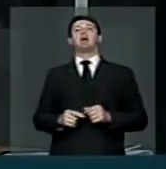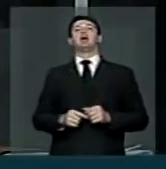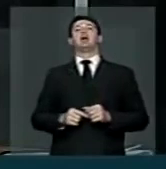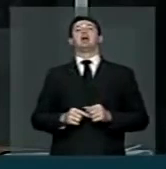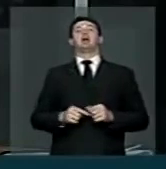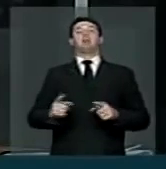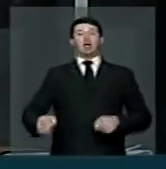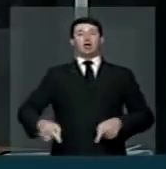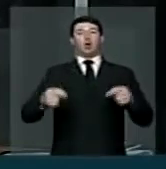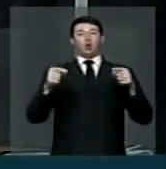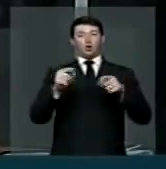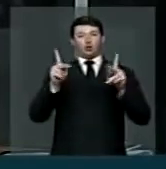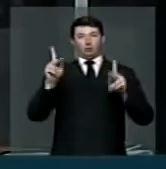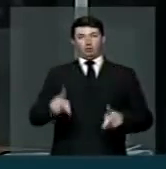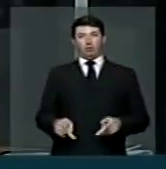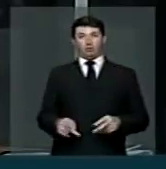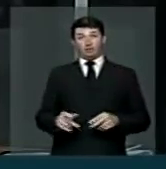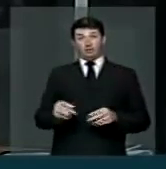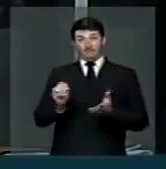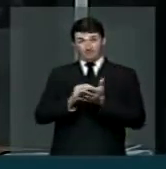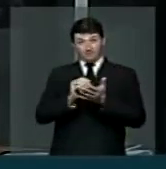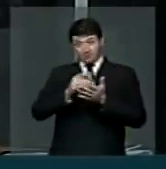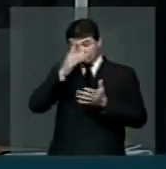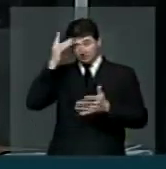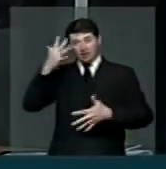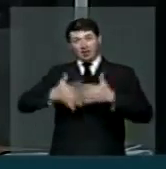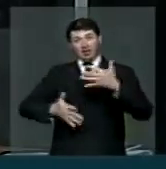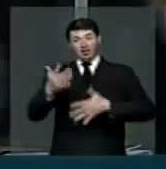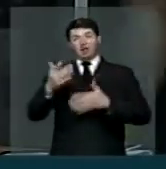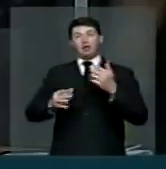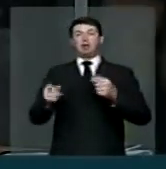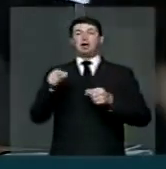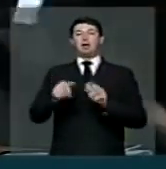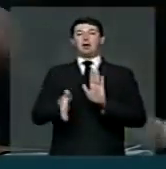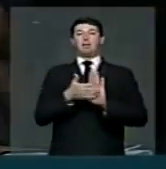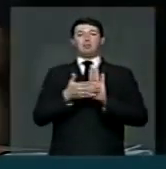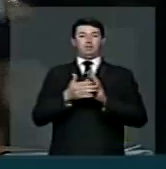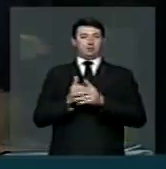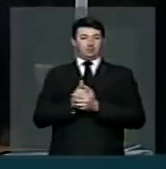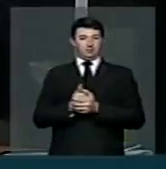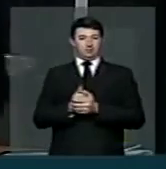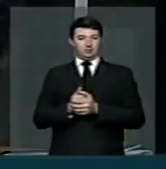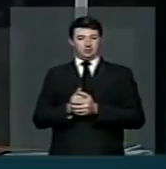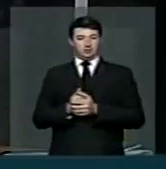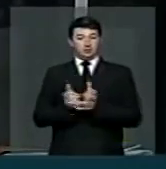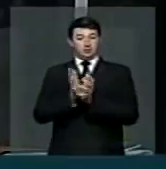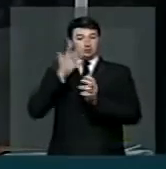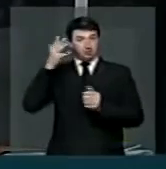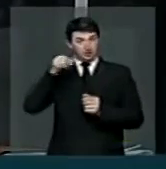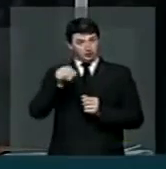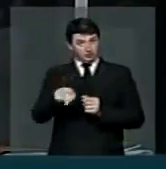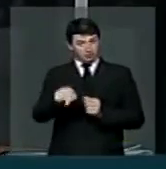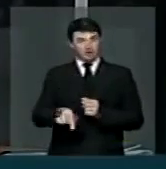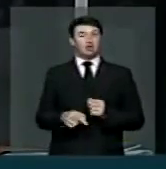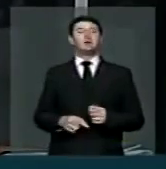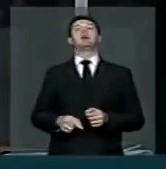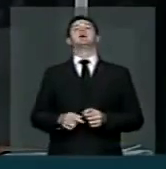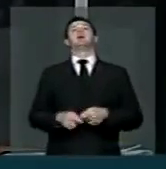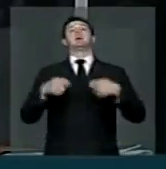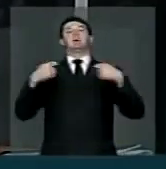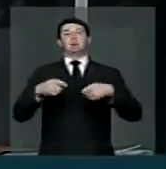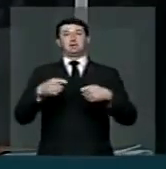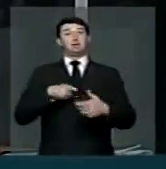nação. A ausência de membros impediria a tramitação da proposta. Esses partidos devem